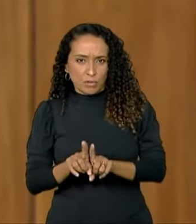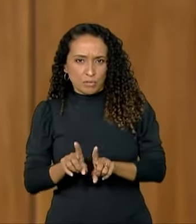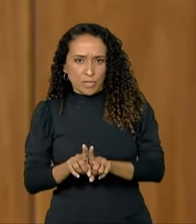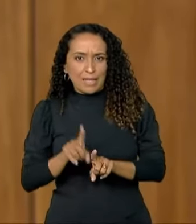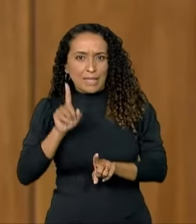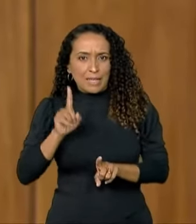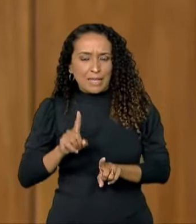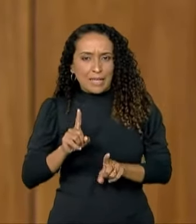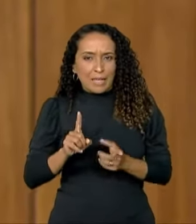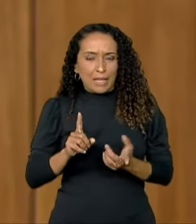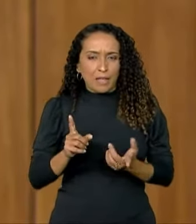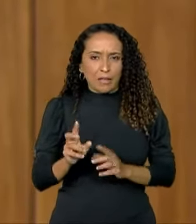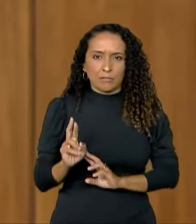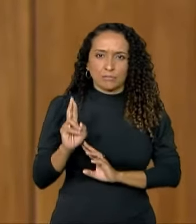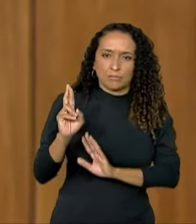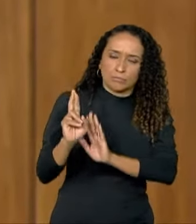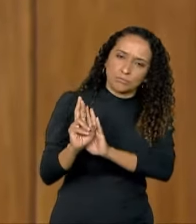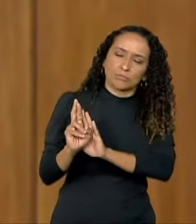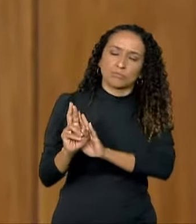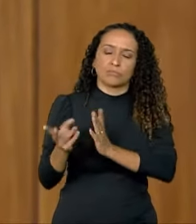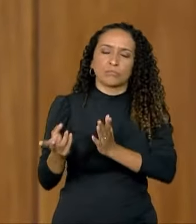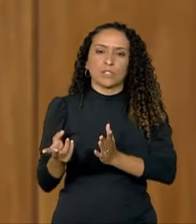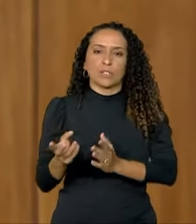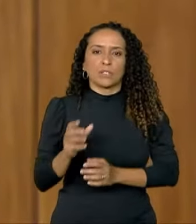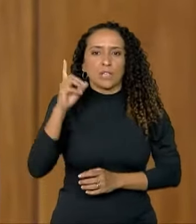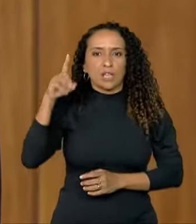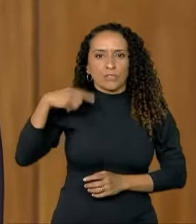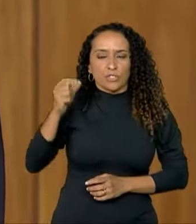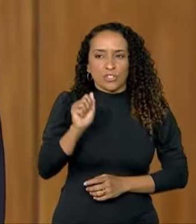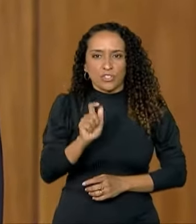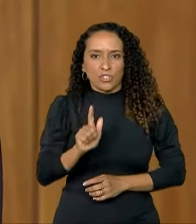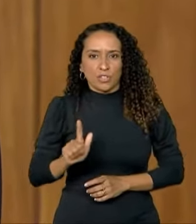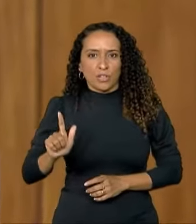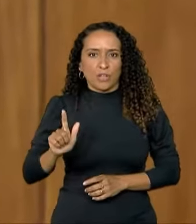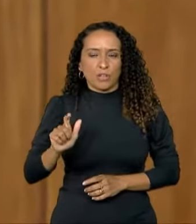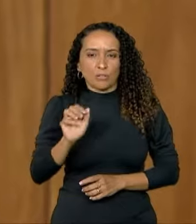é o titular da Advocacia Geral da União, por razões de